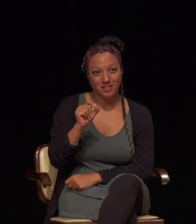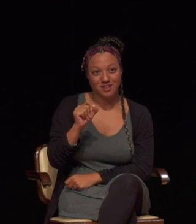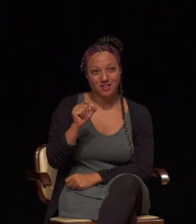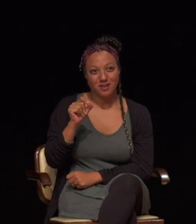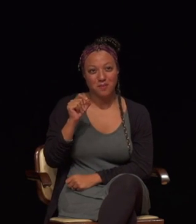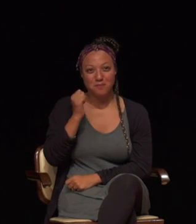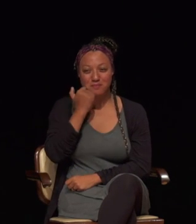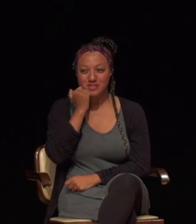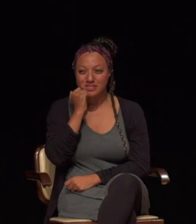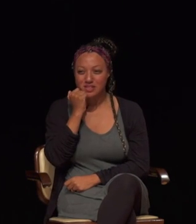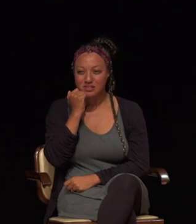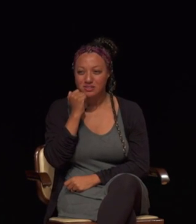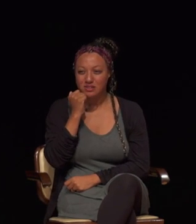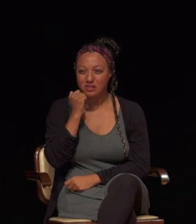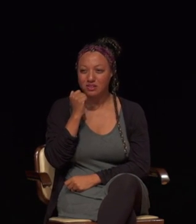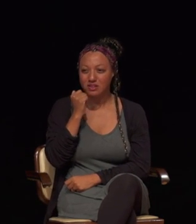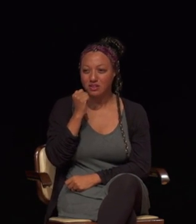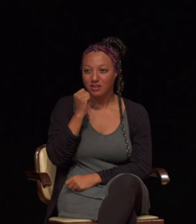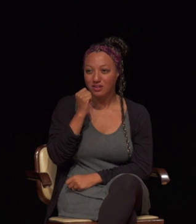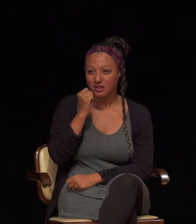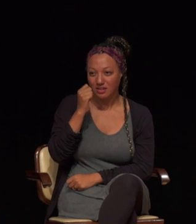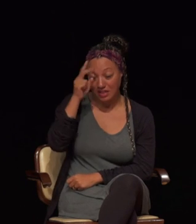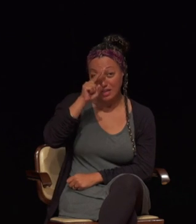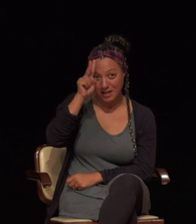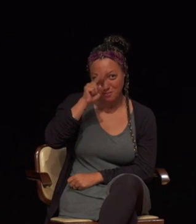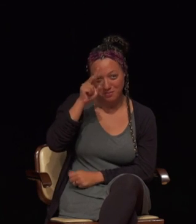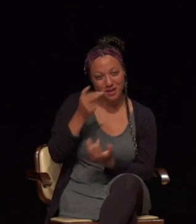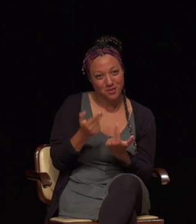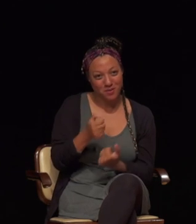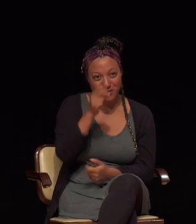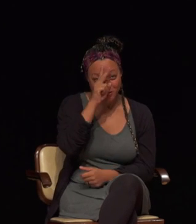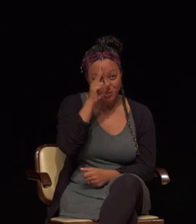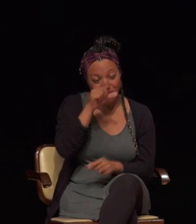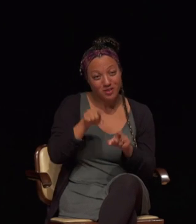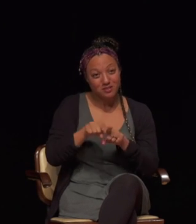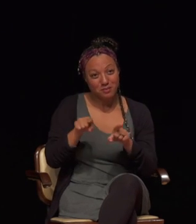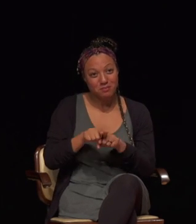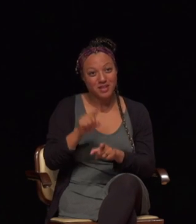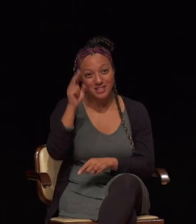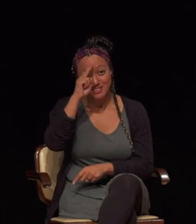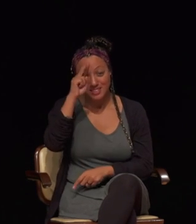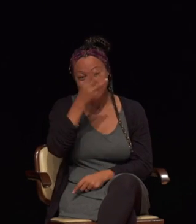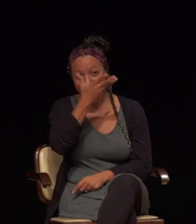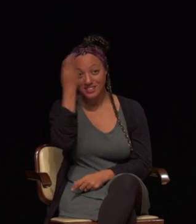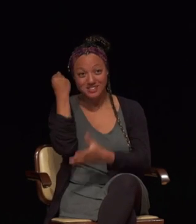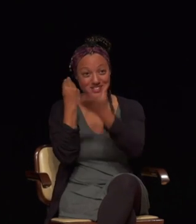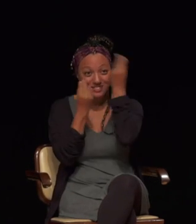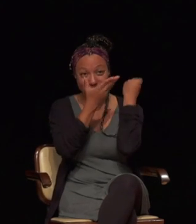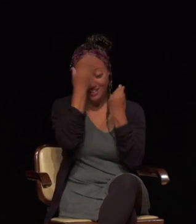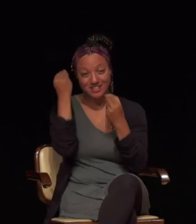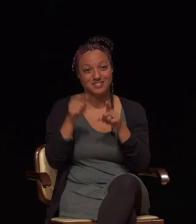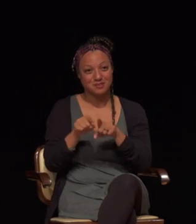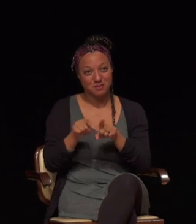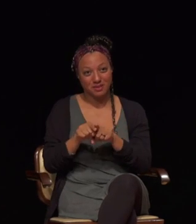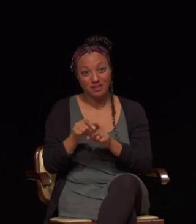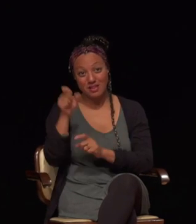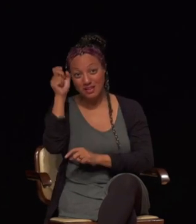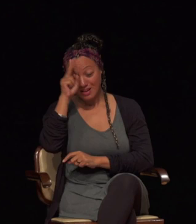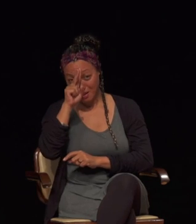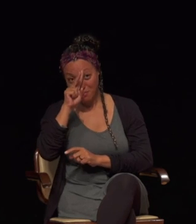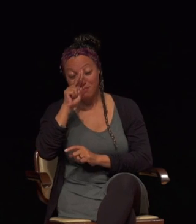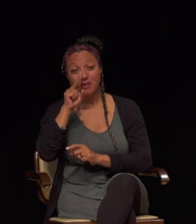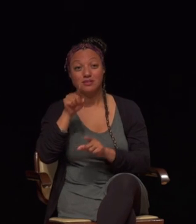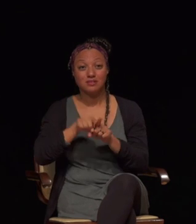que lembra eu penso que história é também como diz o Walter Benjamim uma ciência que esquece esquece muito sobre tudo a